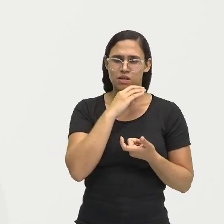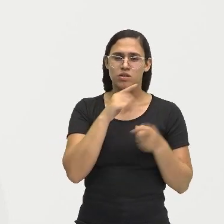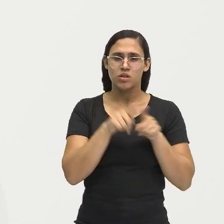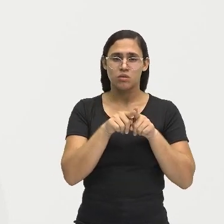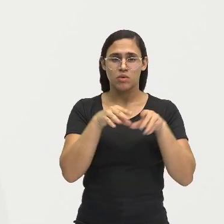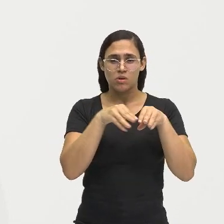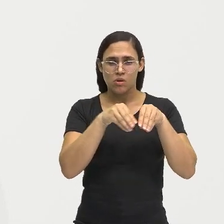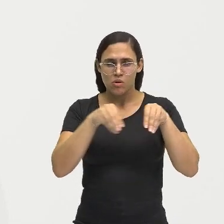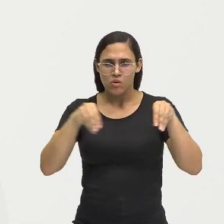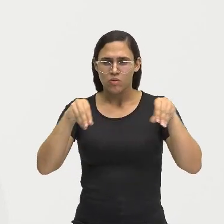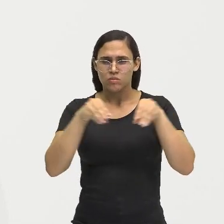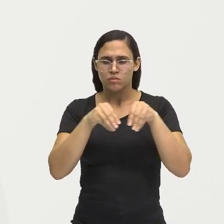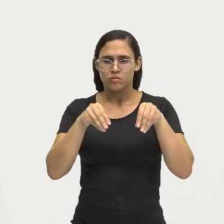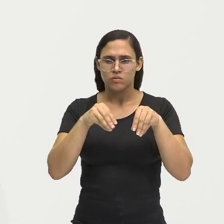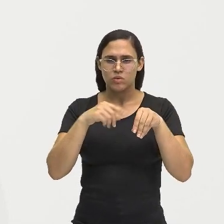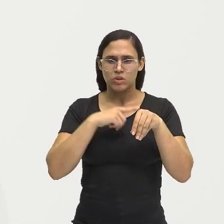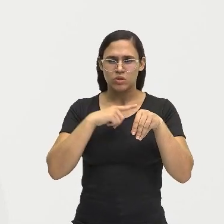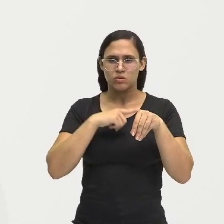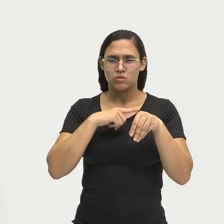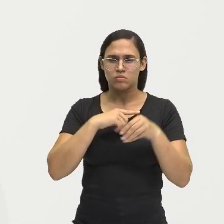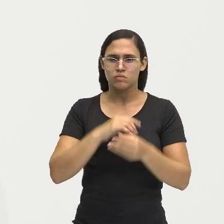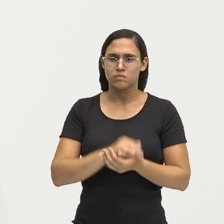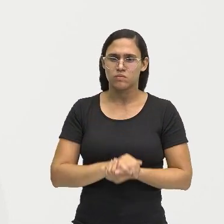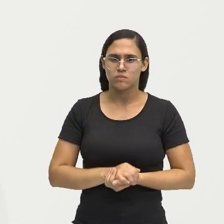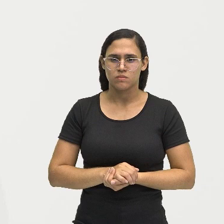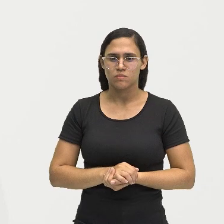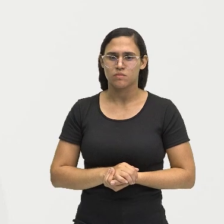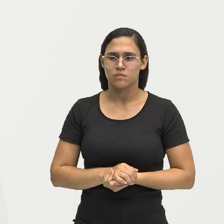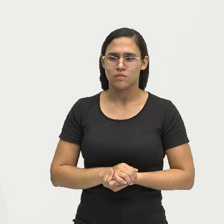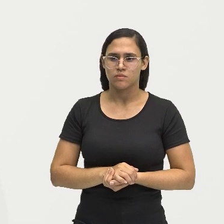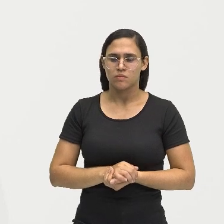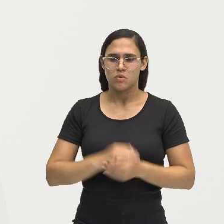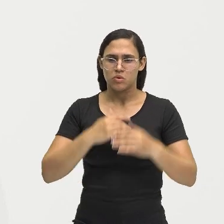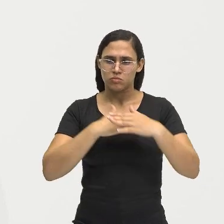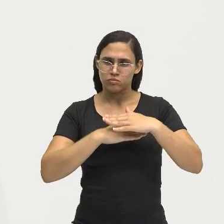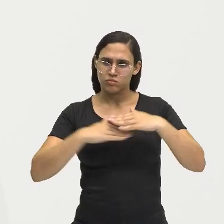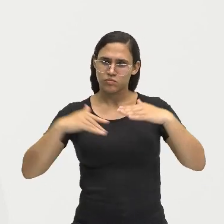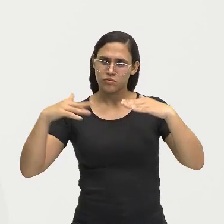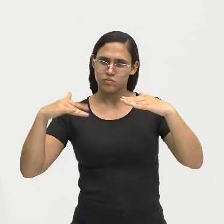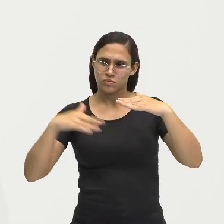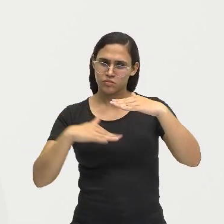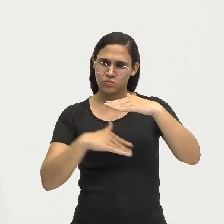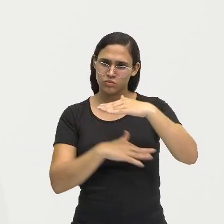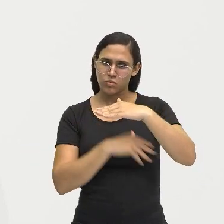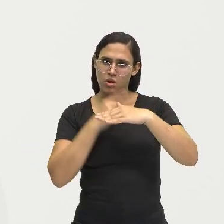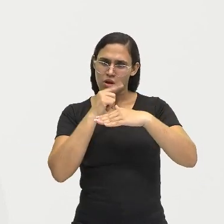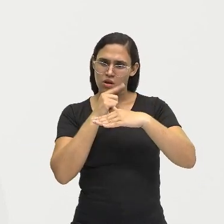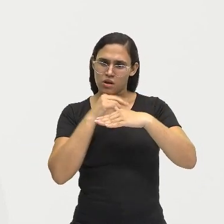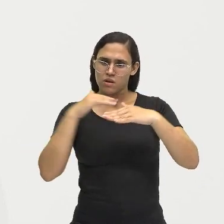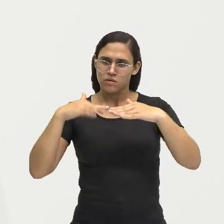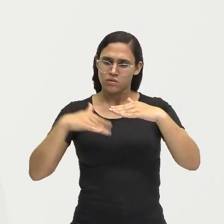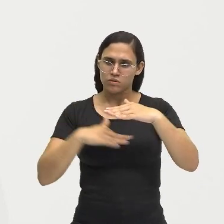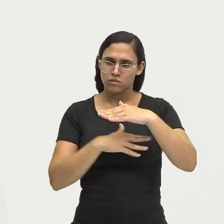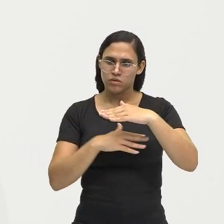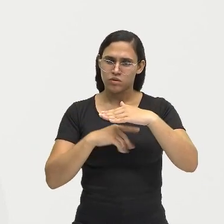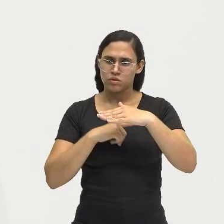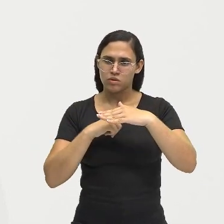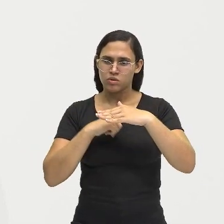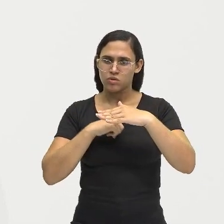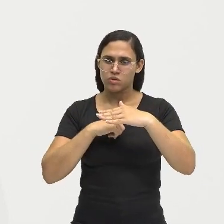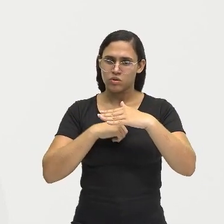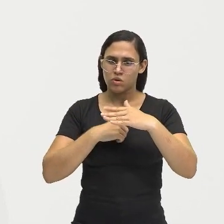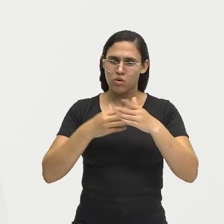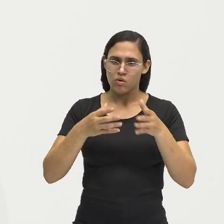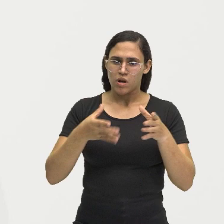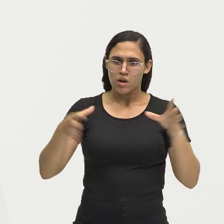né? Tem ali muitos lençóis freáticos, lençóis d'água. Então, todos eles vão ali alimentar o Rio Amazonas. Então, por